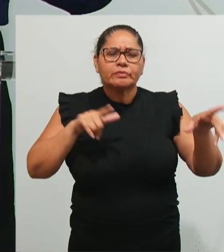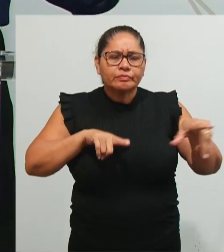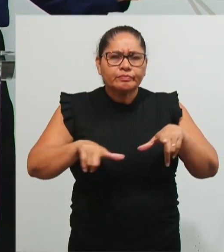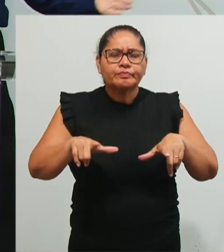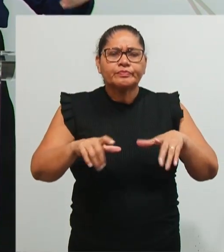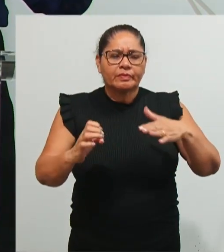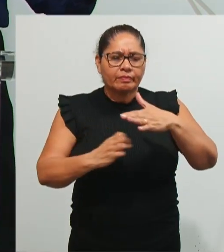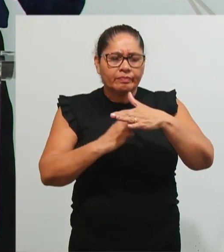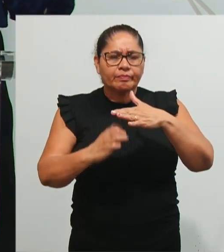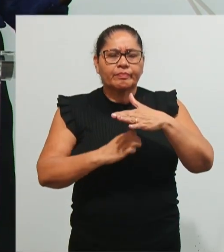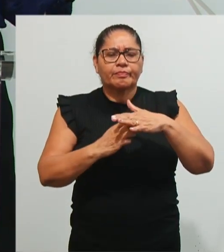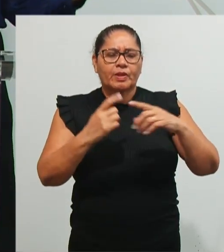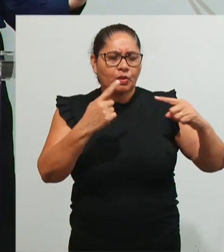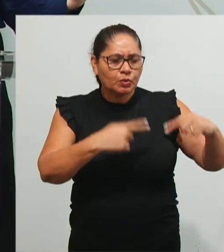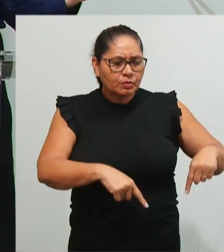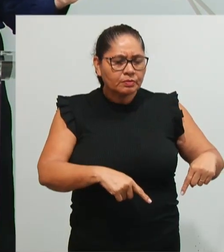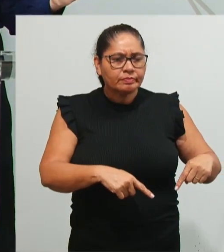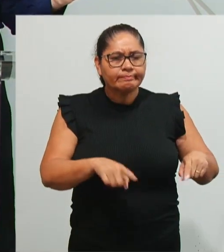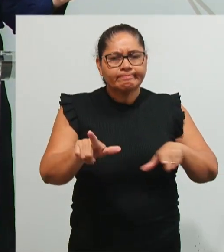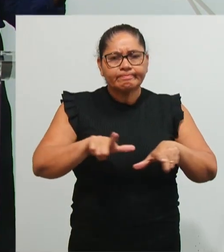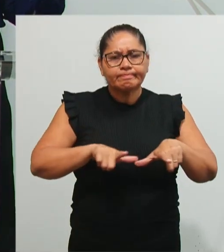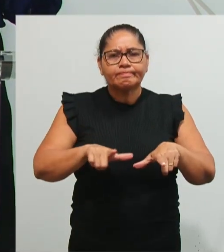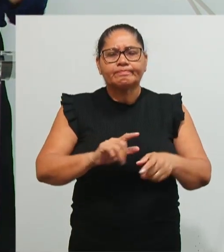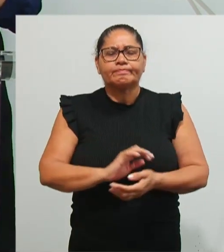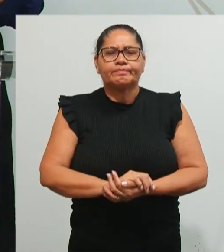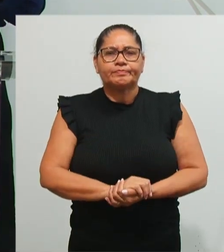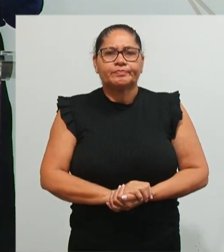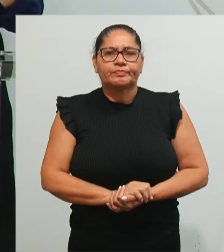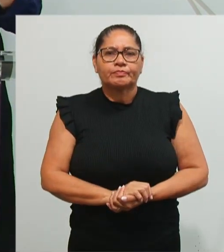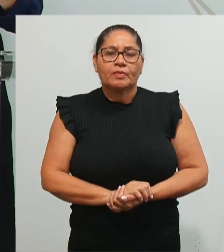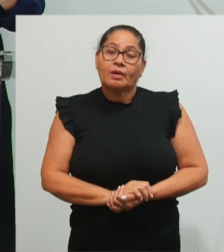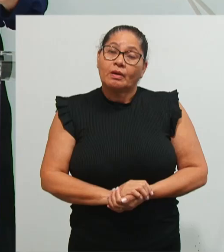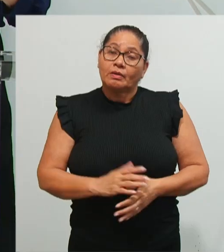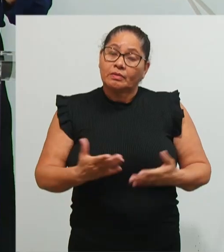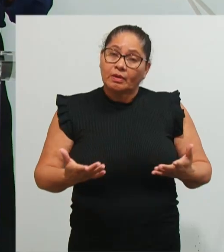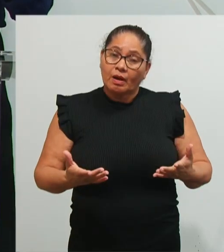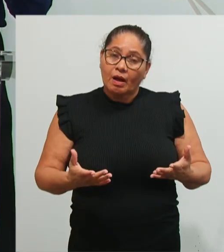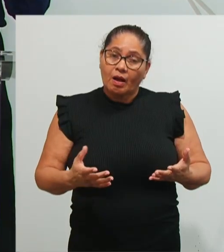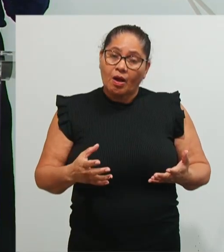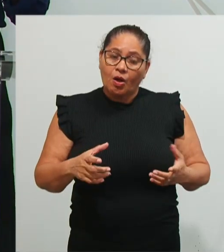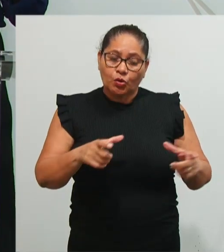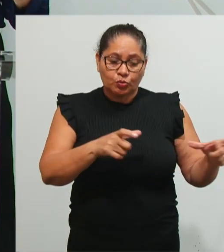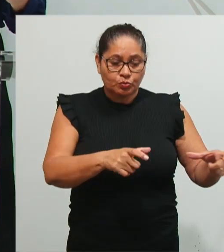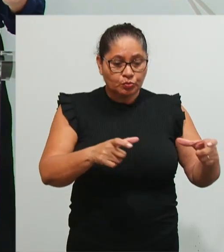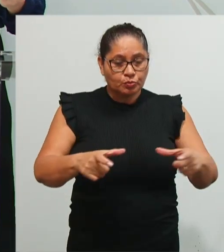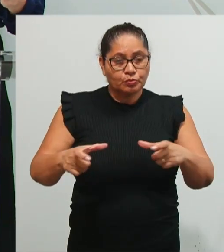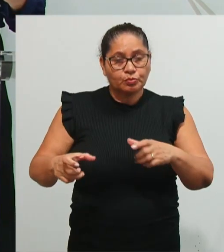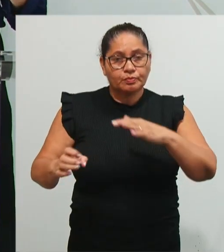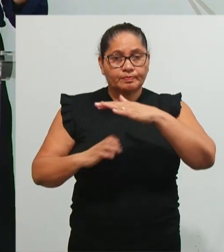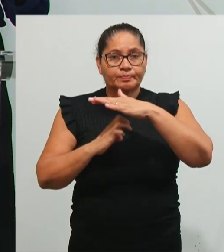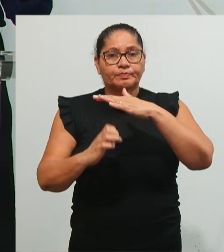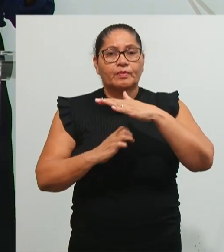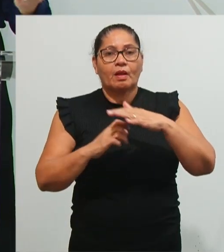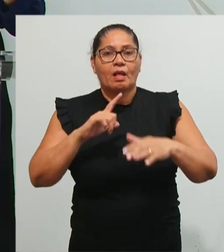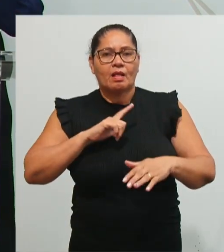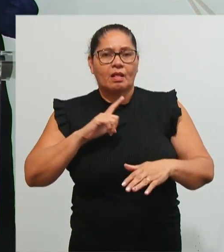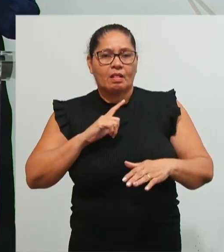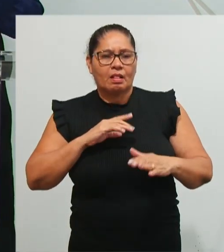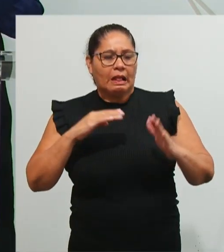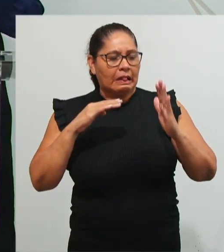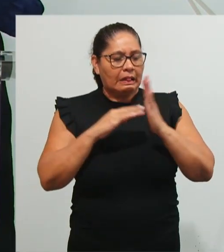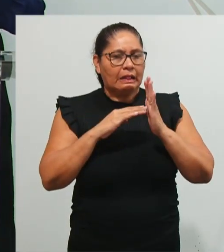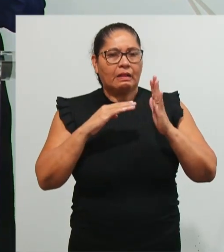empresas amplamente competindo para prestar um serviço? Existem alguns setores que a atuação da empresa ela tem muitas barreiras